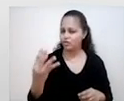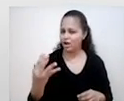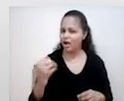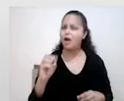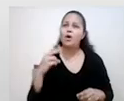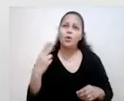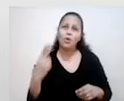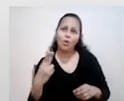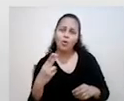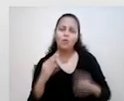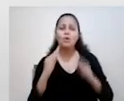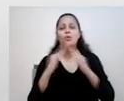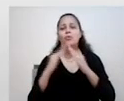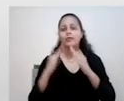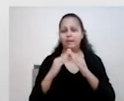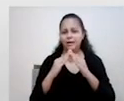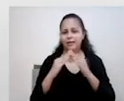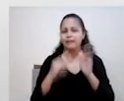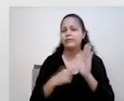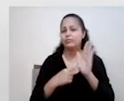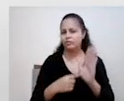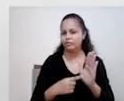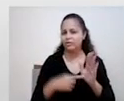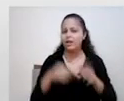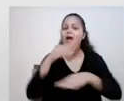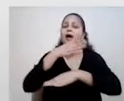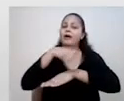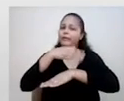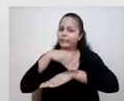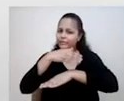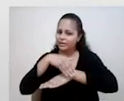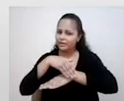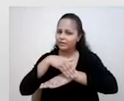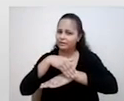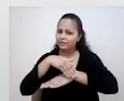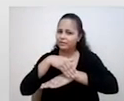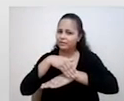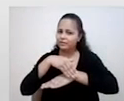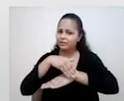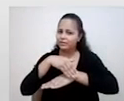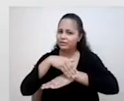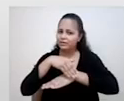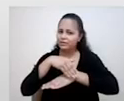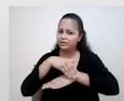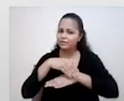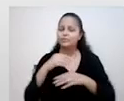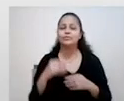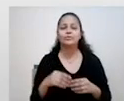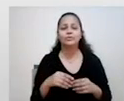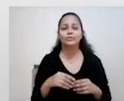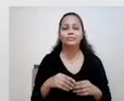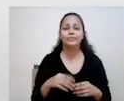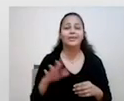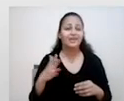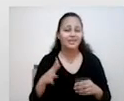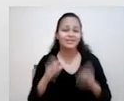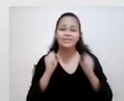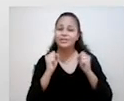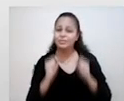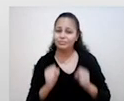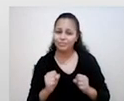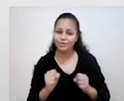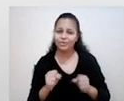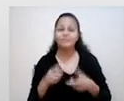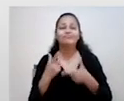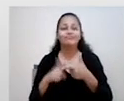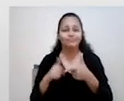casa, ou colocar dados como endereço, é muito possível que haja sequestros, assaltos, golpes, então eu